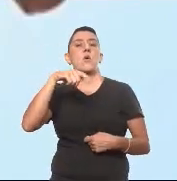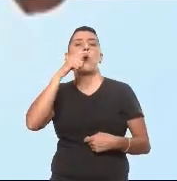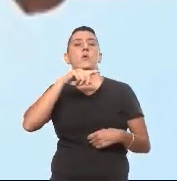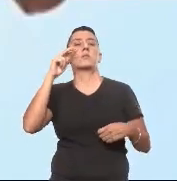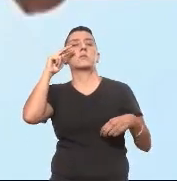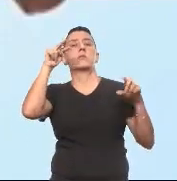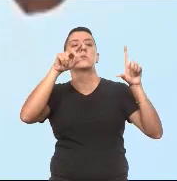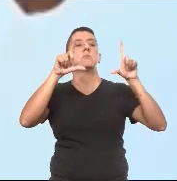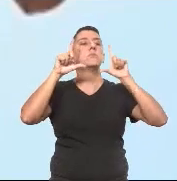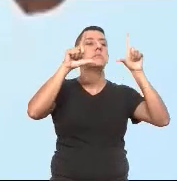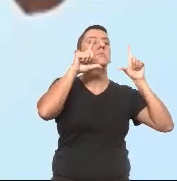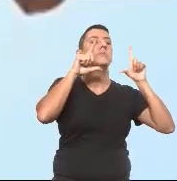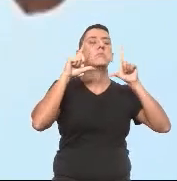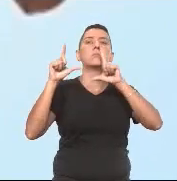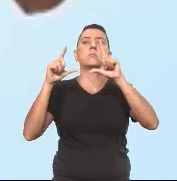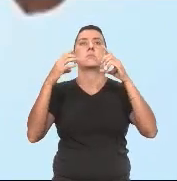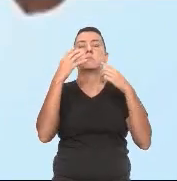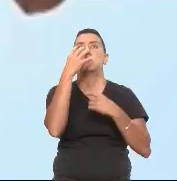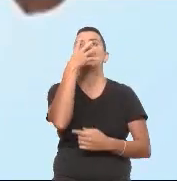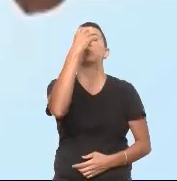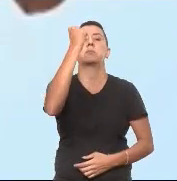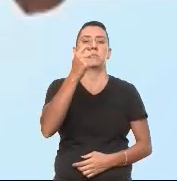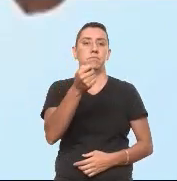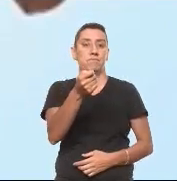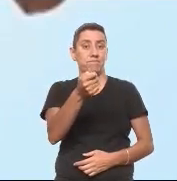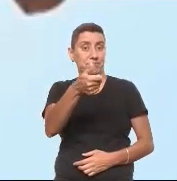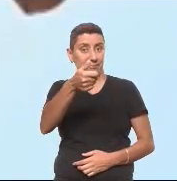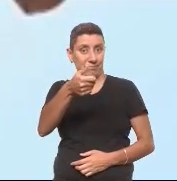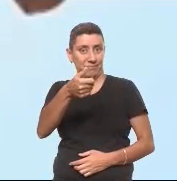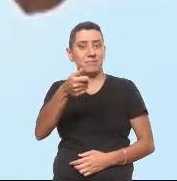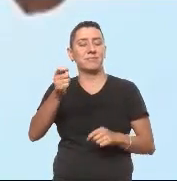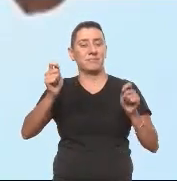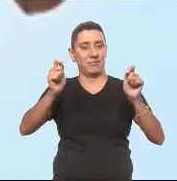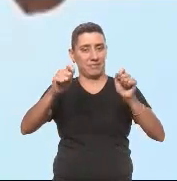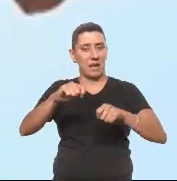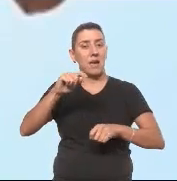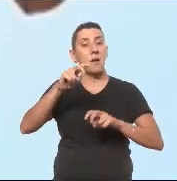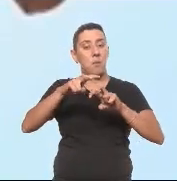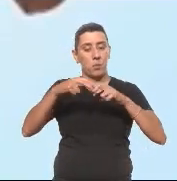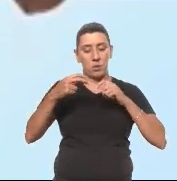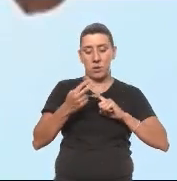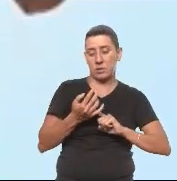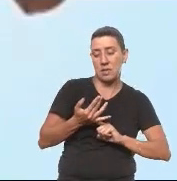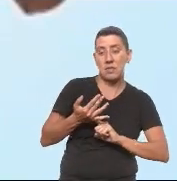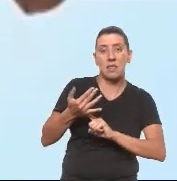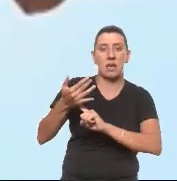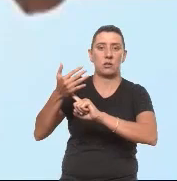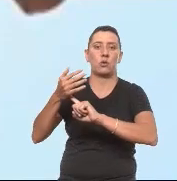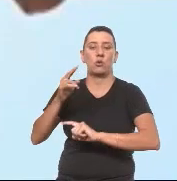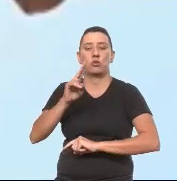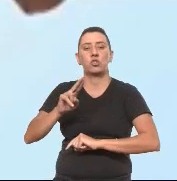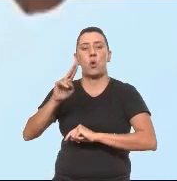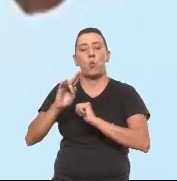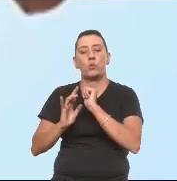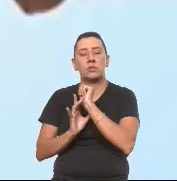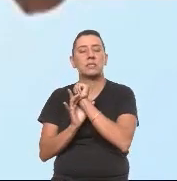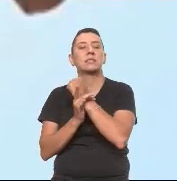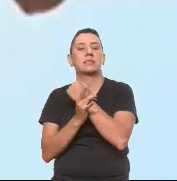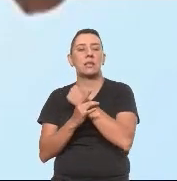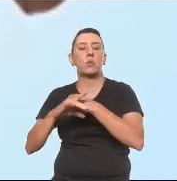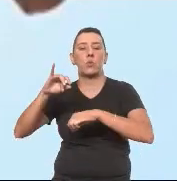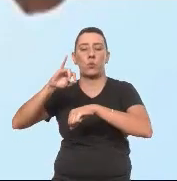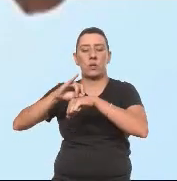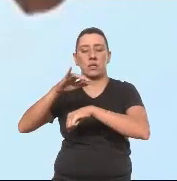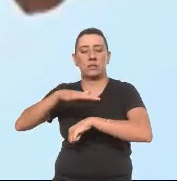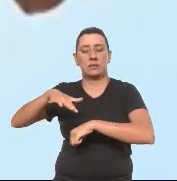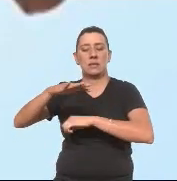eu consigo detectar rapidamente né então isso são tecnologias utilizadas para área de segurança dos municípios